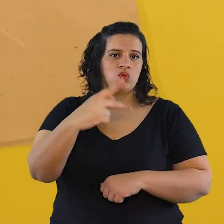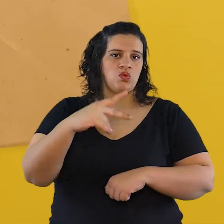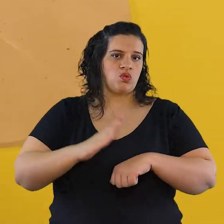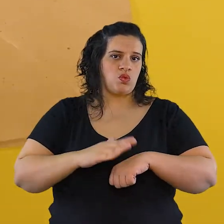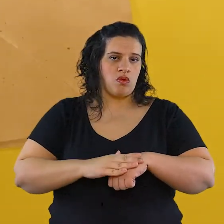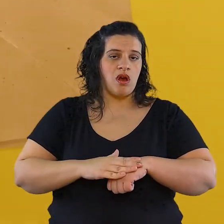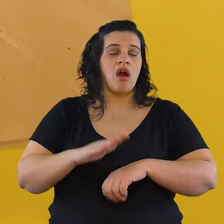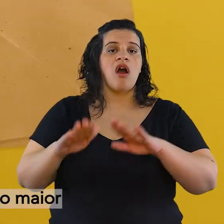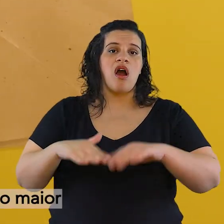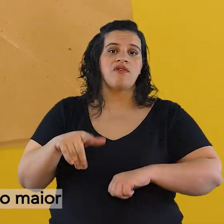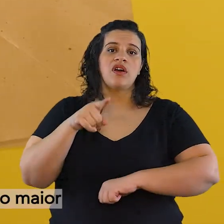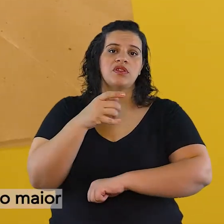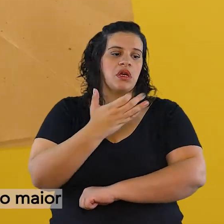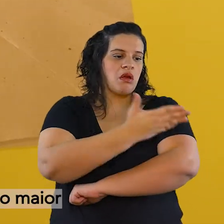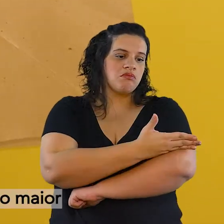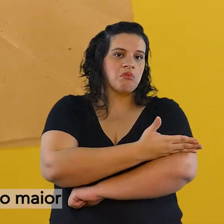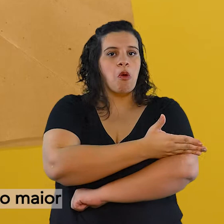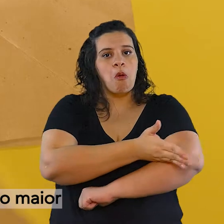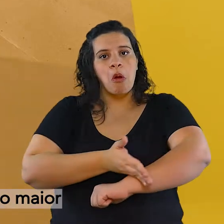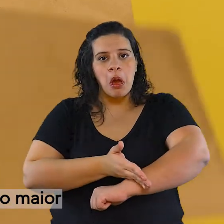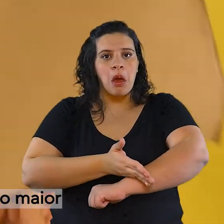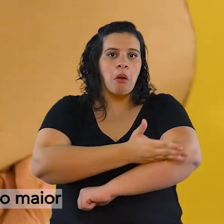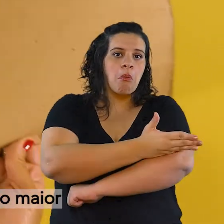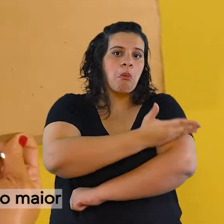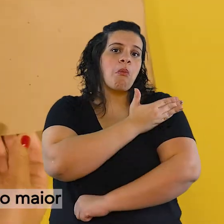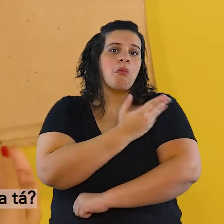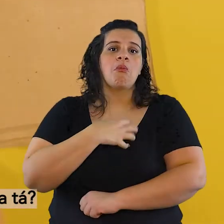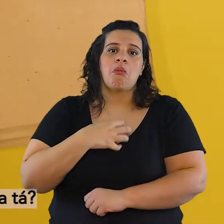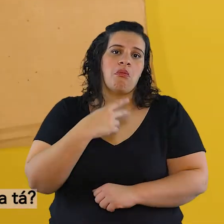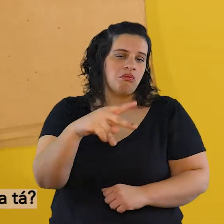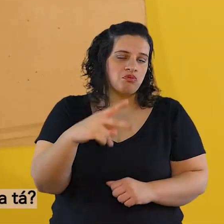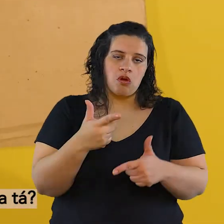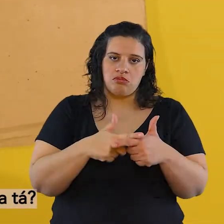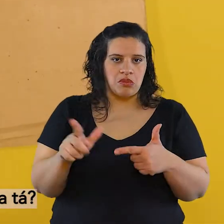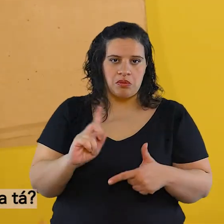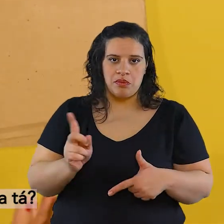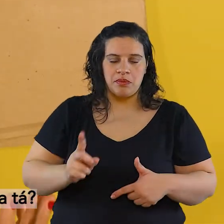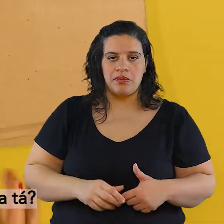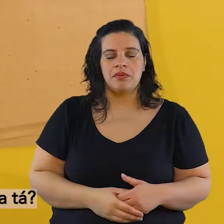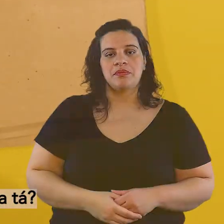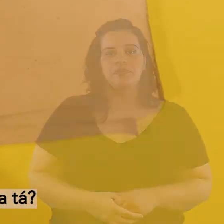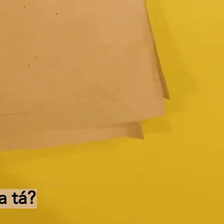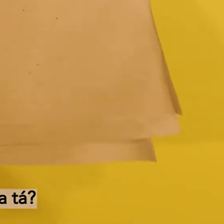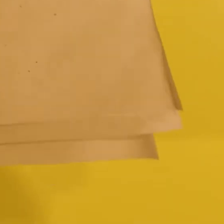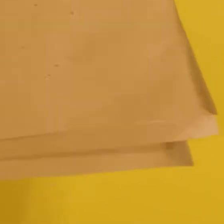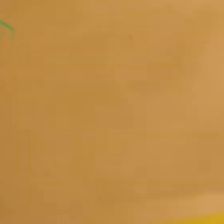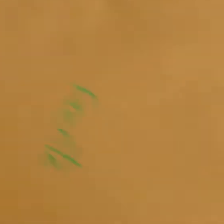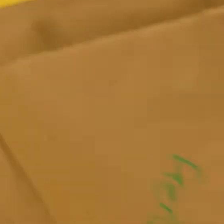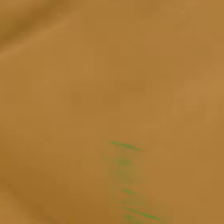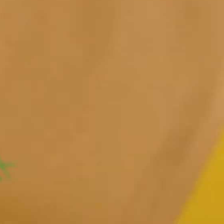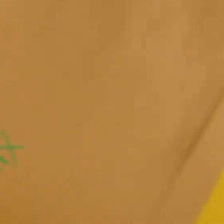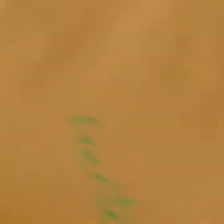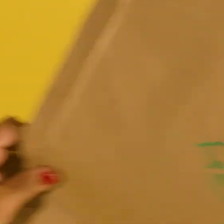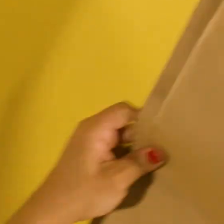já fazer ela nas medidas. E às vezes a manga você quer ela um pouquinho maior ou um pouco menor, então não tem problema, tá? Aí